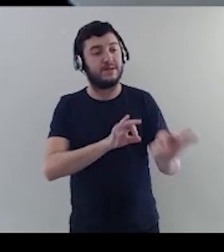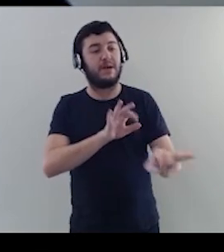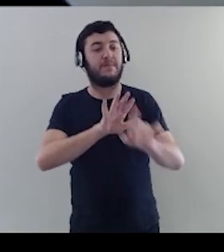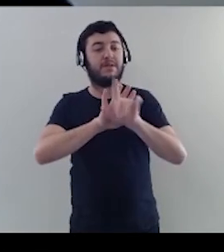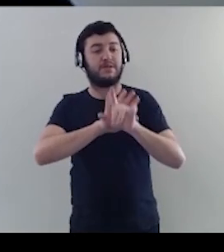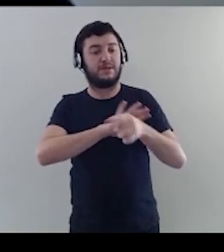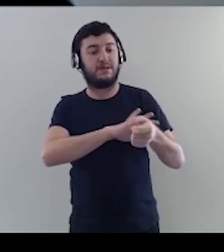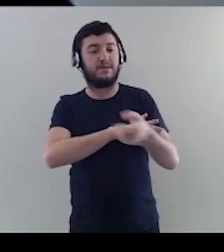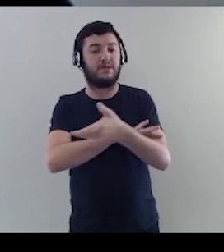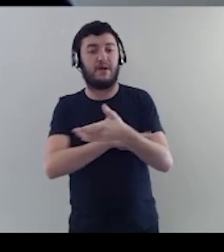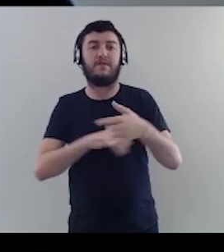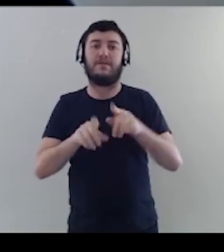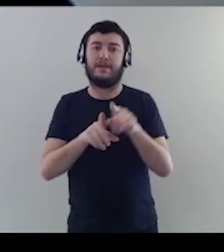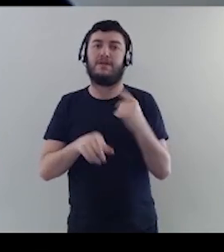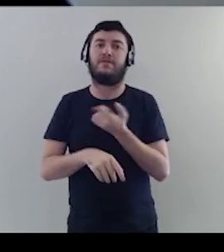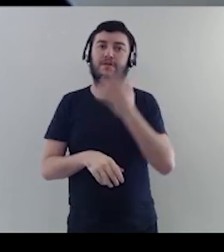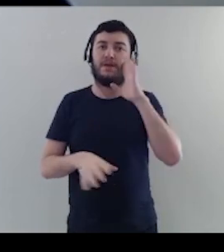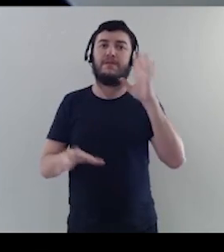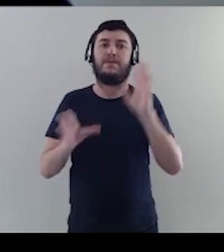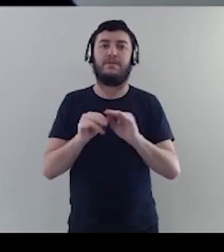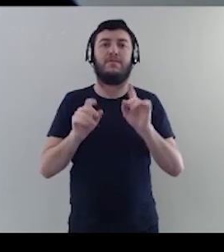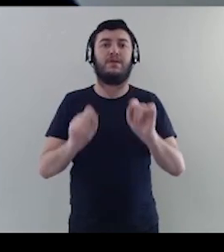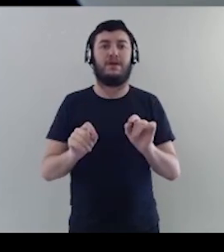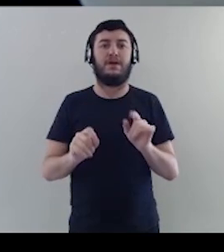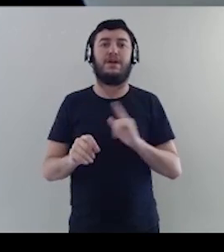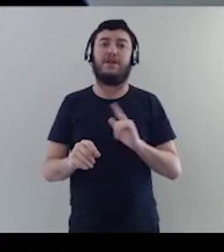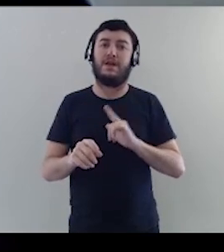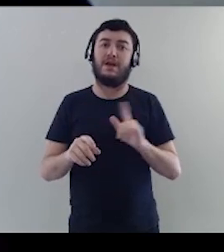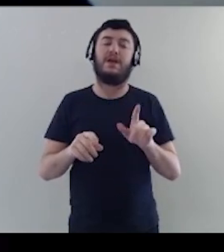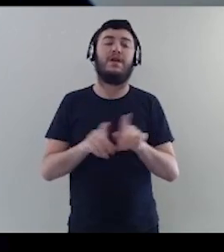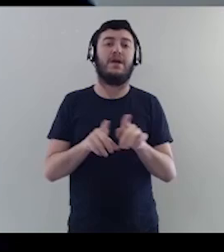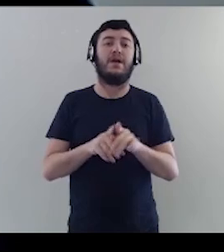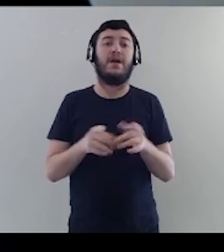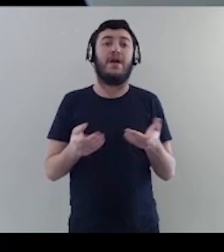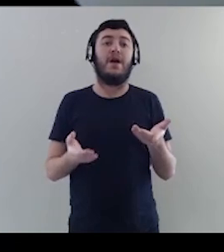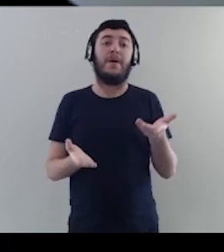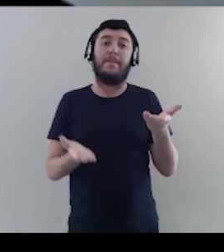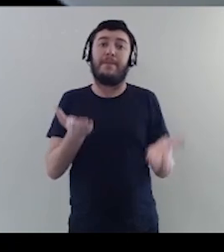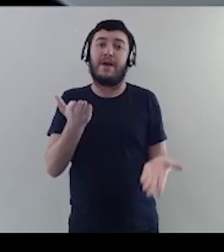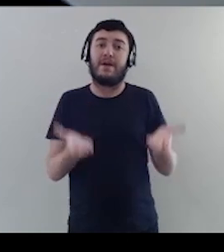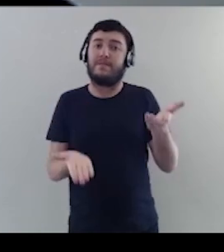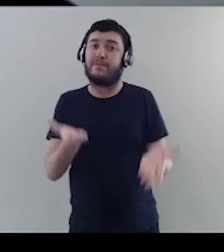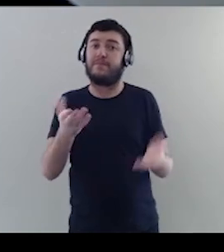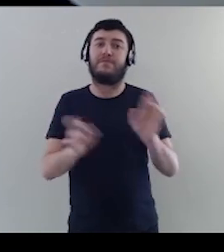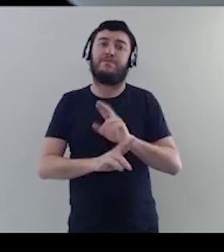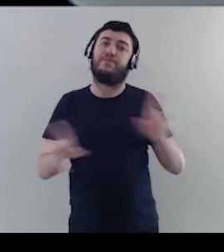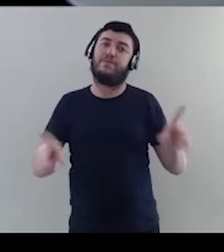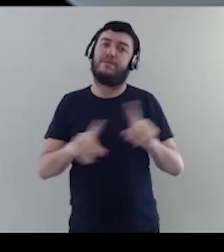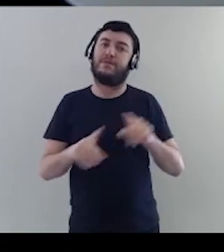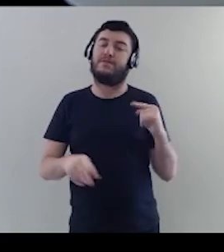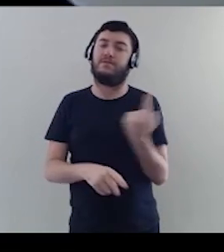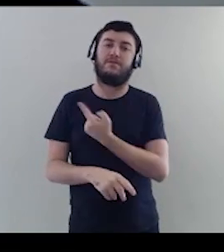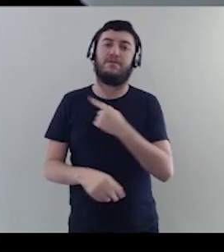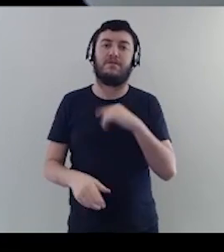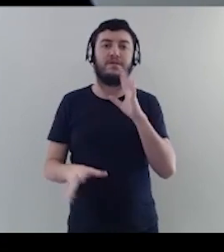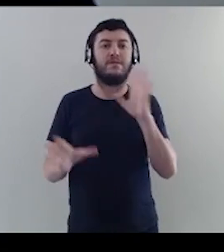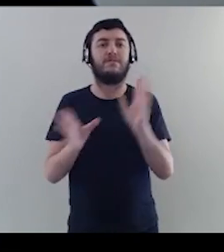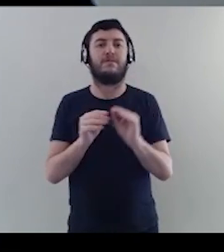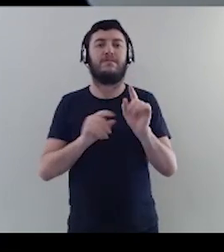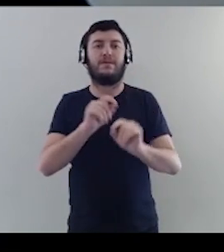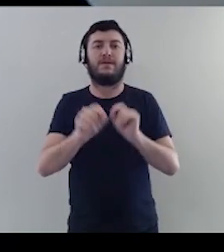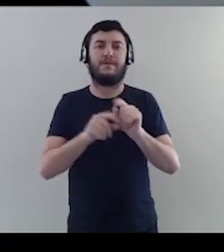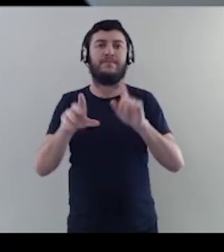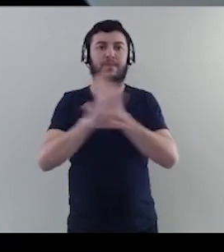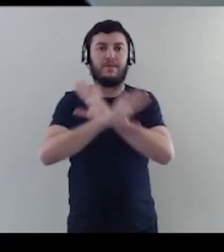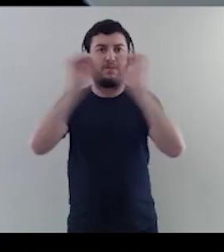Porque diremos que o Tribunal, para um governo do centro-direita, foi extraordinariamente rigoroso, tolerante num primeiro momento, mas